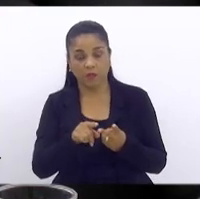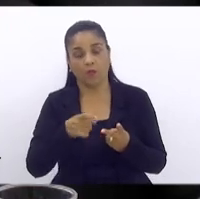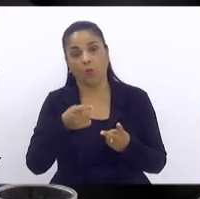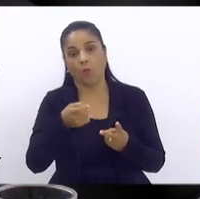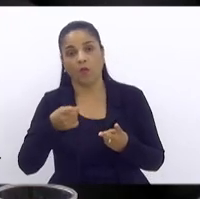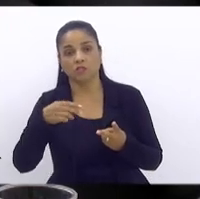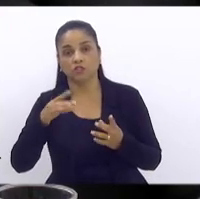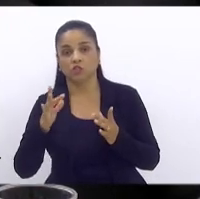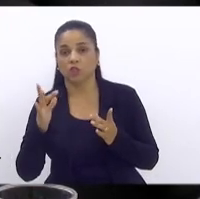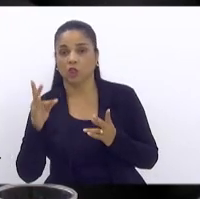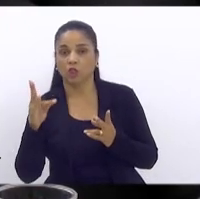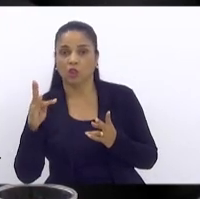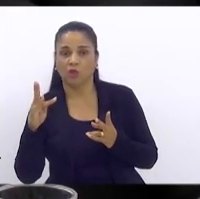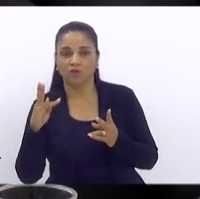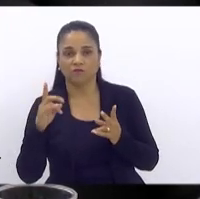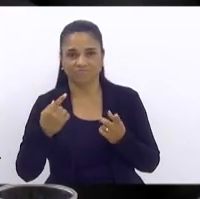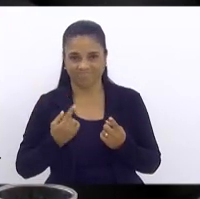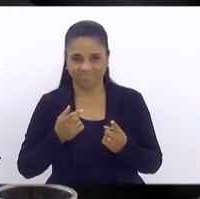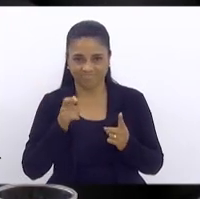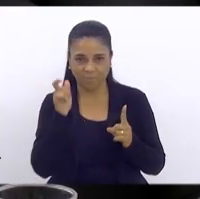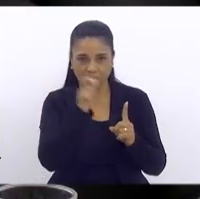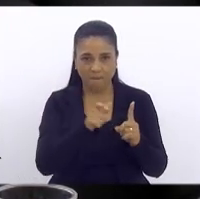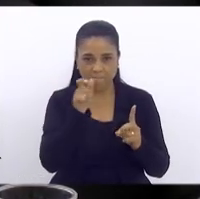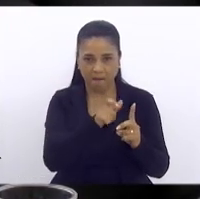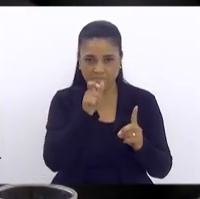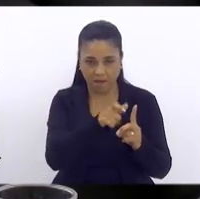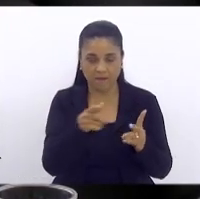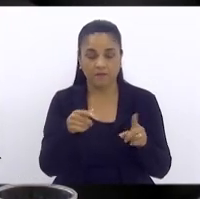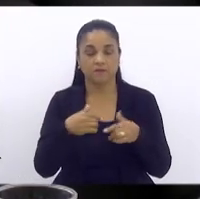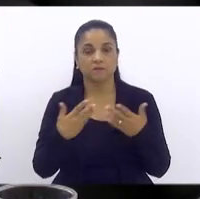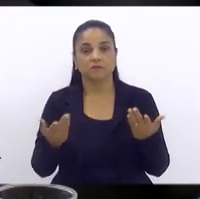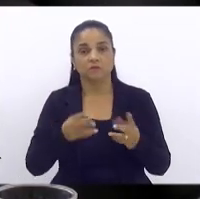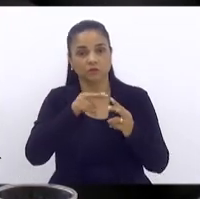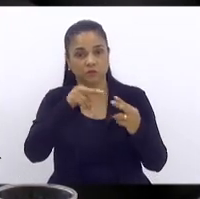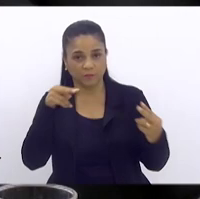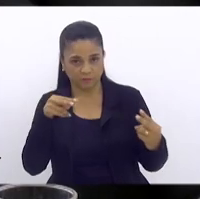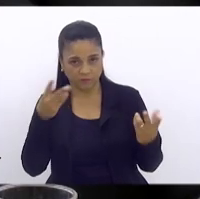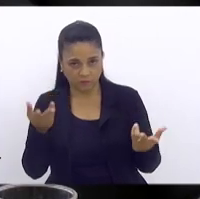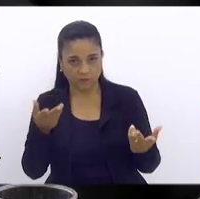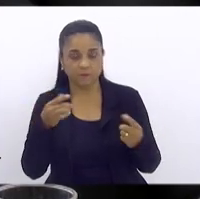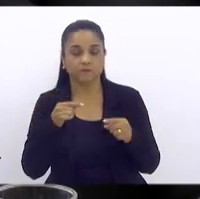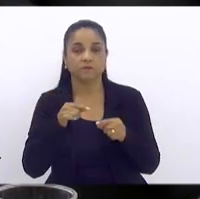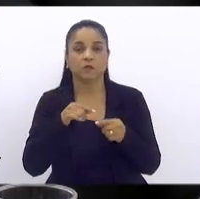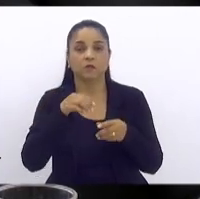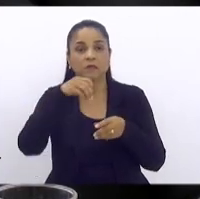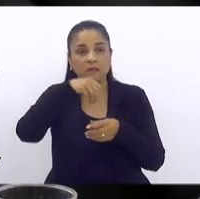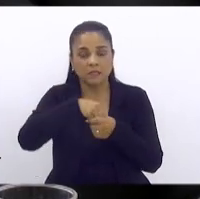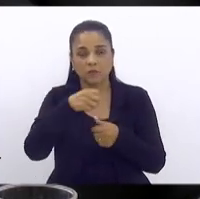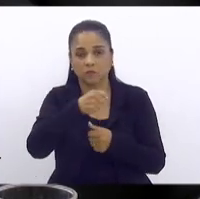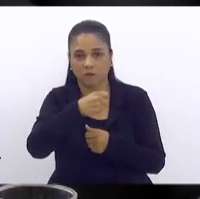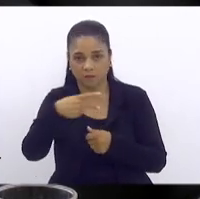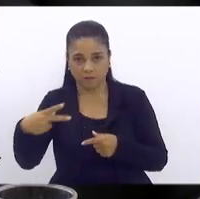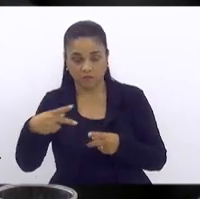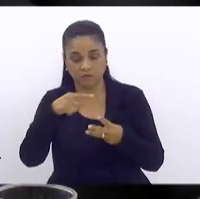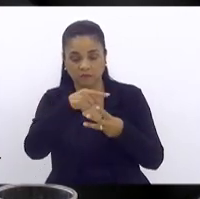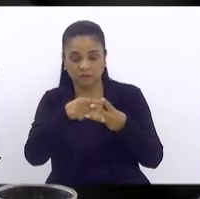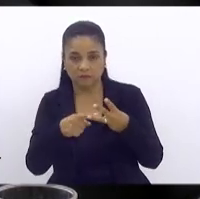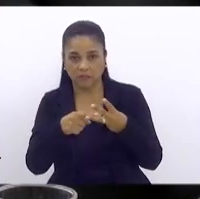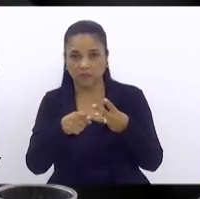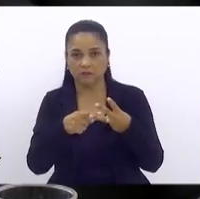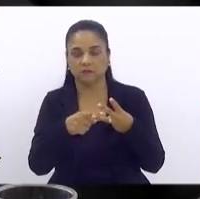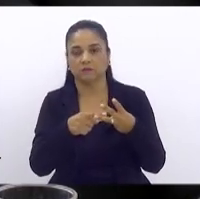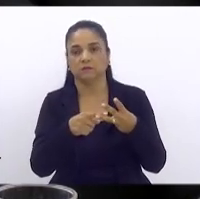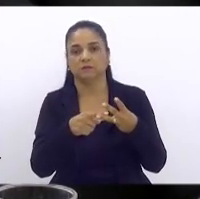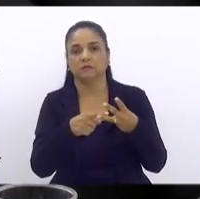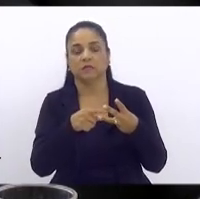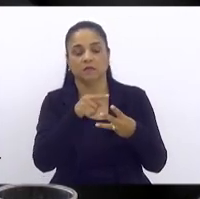pessoa. Meio virtual. Hoje a gente não tem uma opção dentro do aplicativo que ele é separado em três etapas, né? Dados da